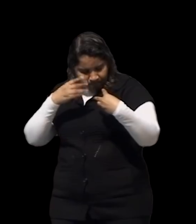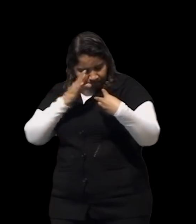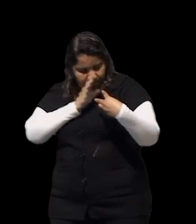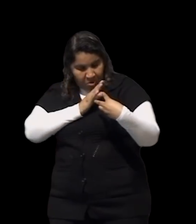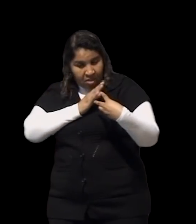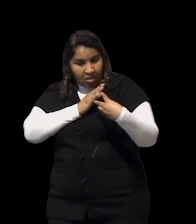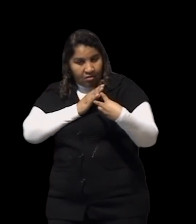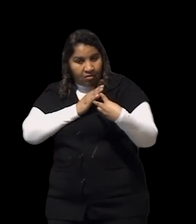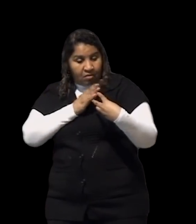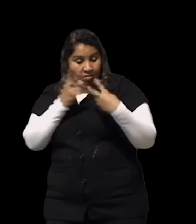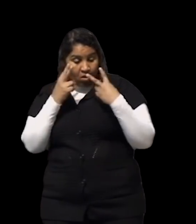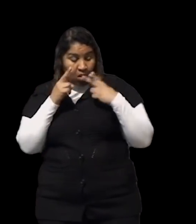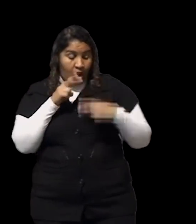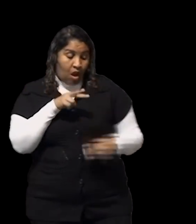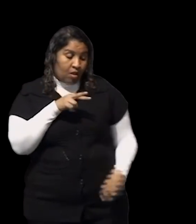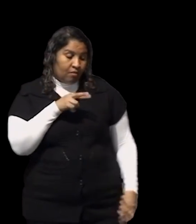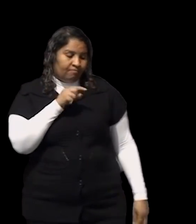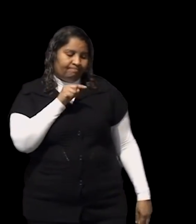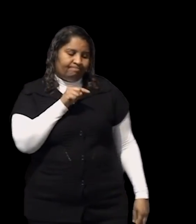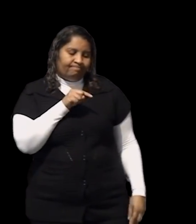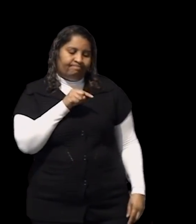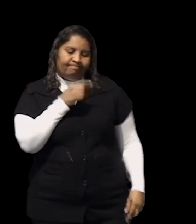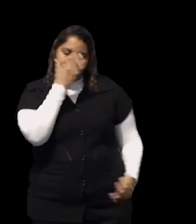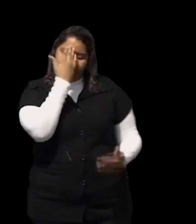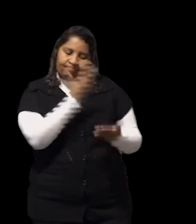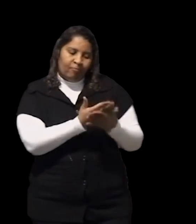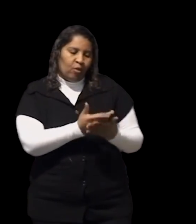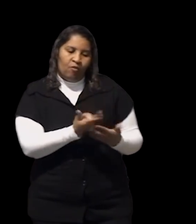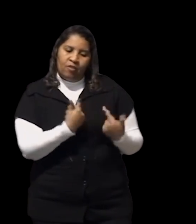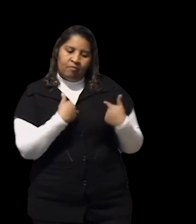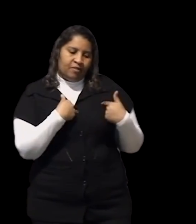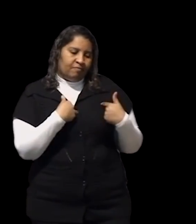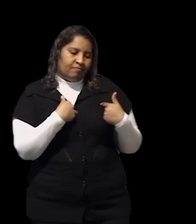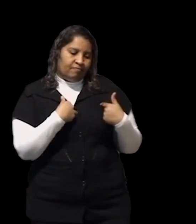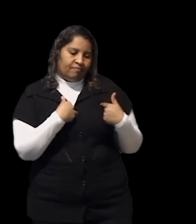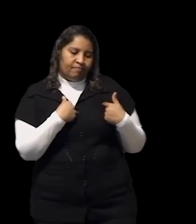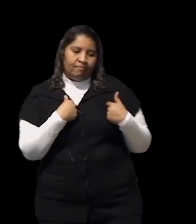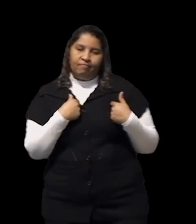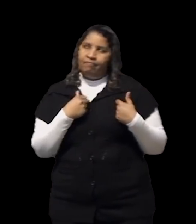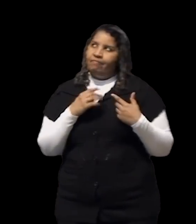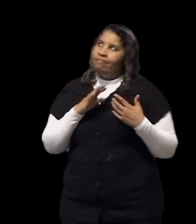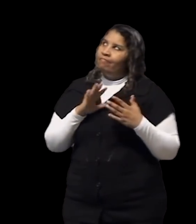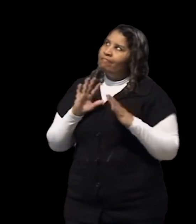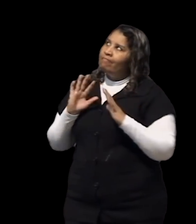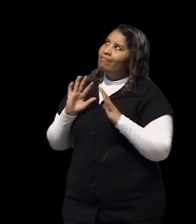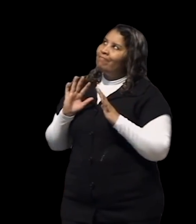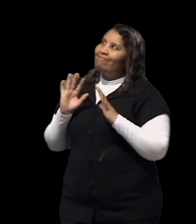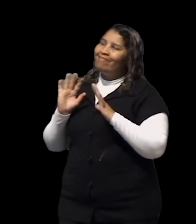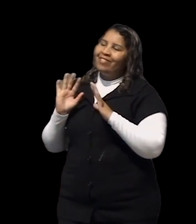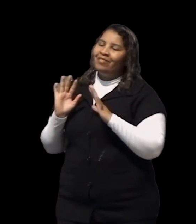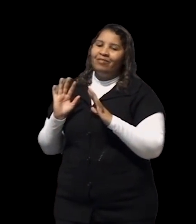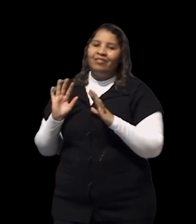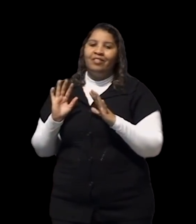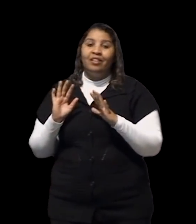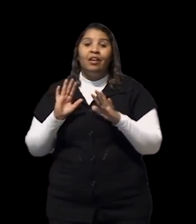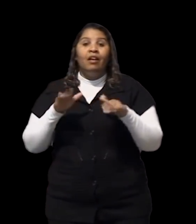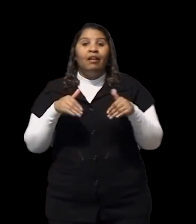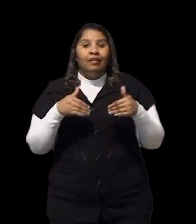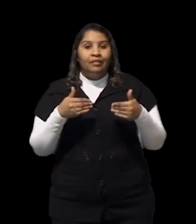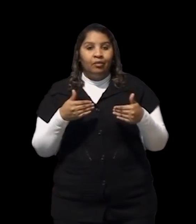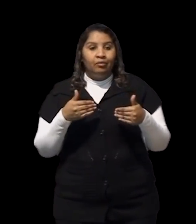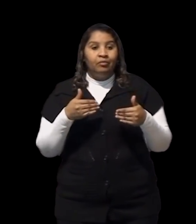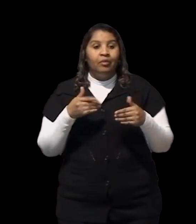confia nele quem te confio no dinheiro é que que Deus faz Deus tira o dinheiro para mim para você entender